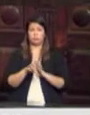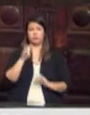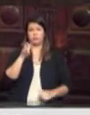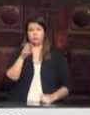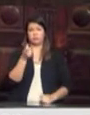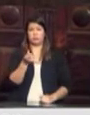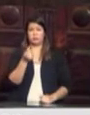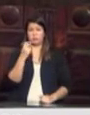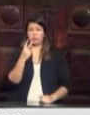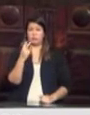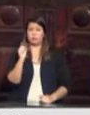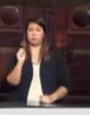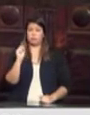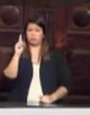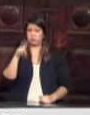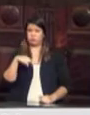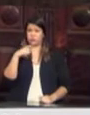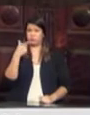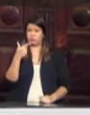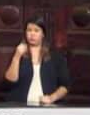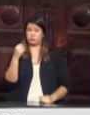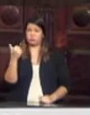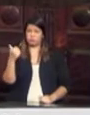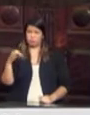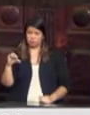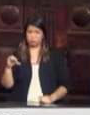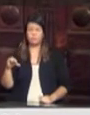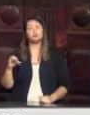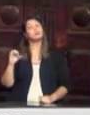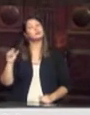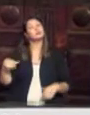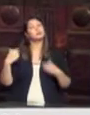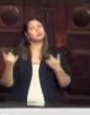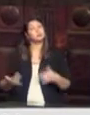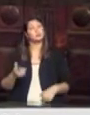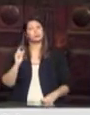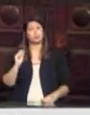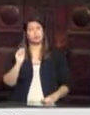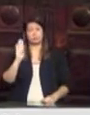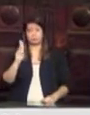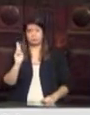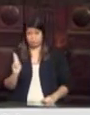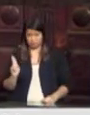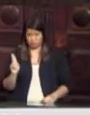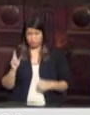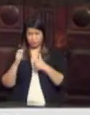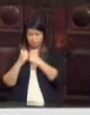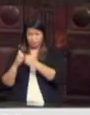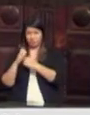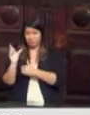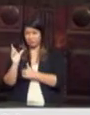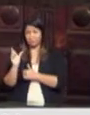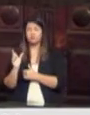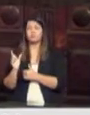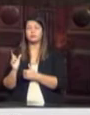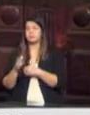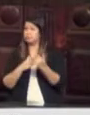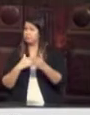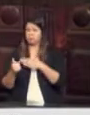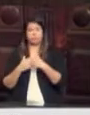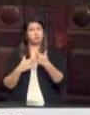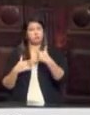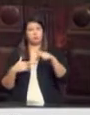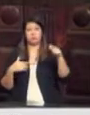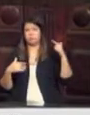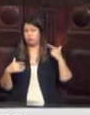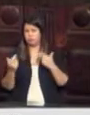de 2009, dizendo o seguinte, o bilhete único vale transporte, repetindo a redação, qualquer outro bilhete de passagem,